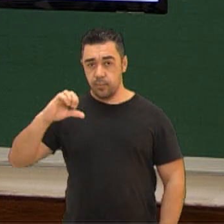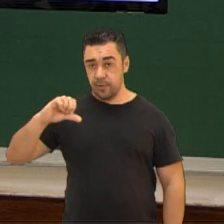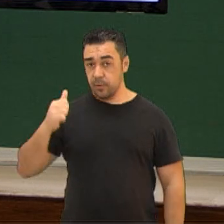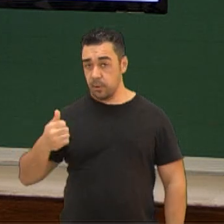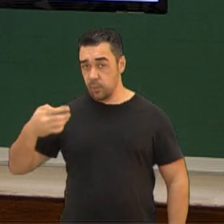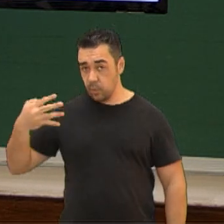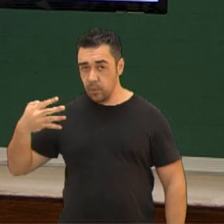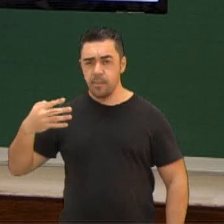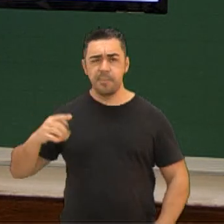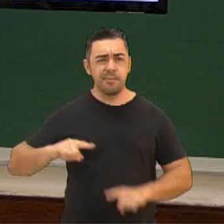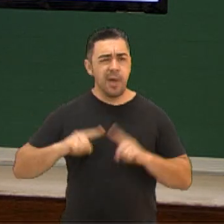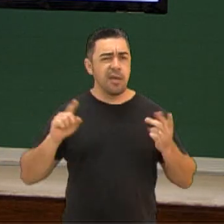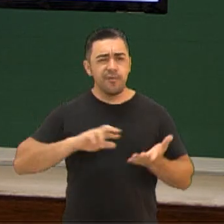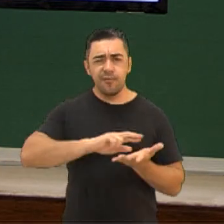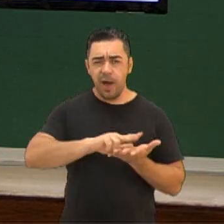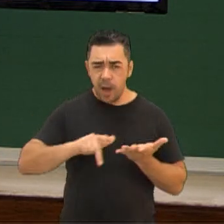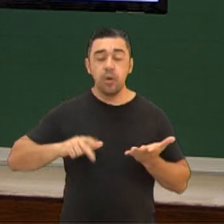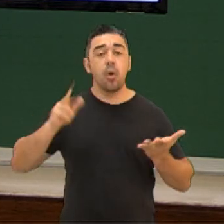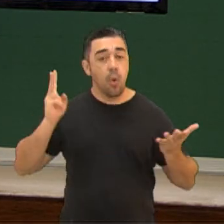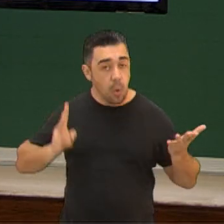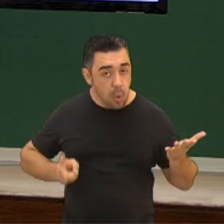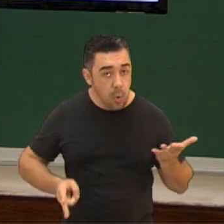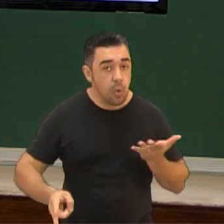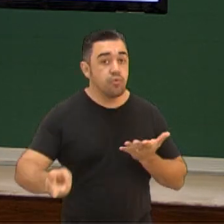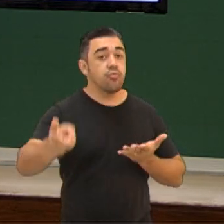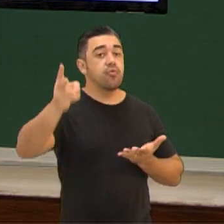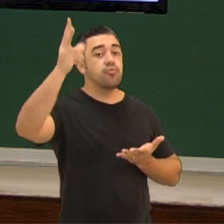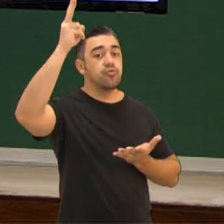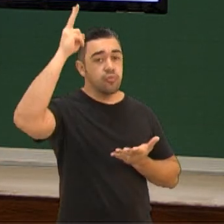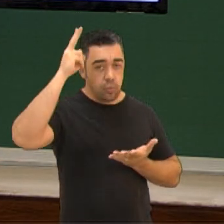continuaram praticando cubismo mesmo depois desse período.